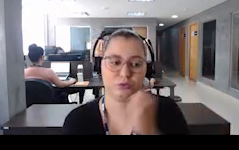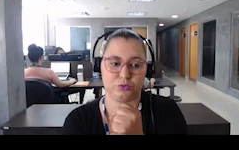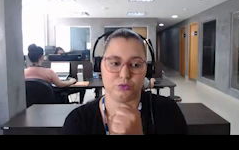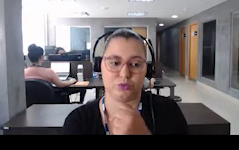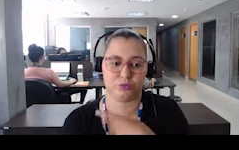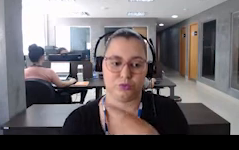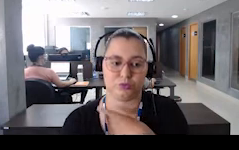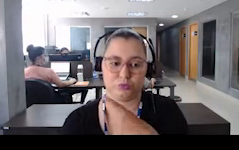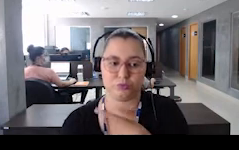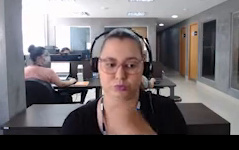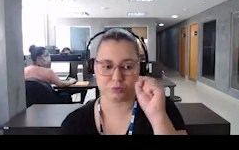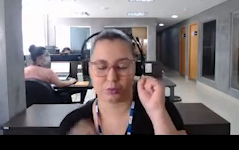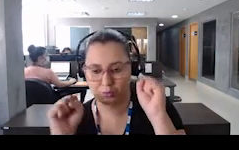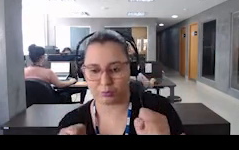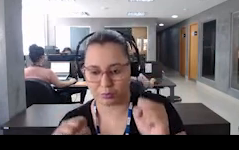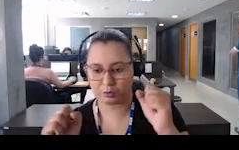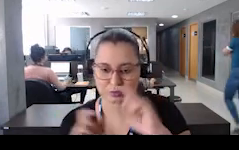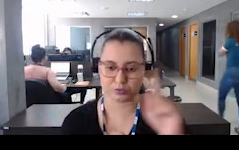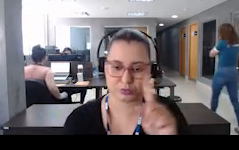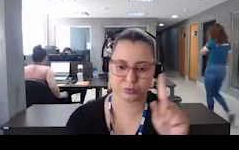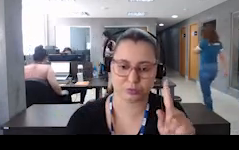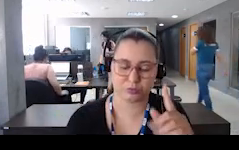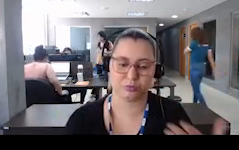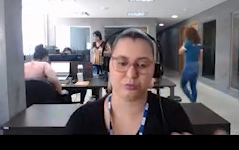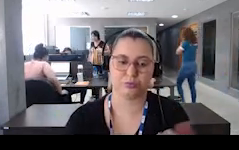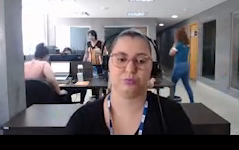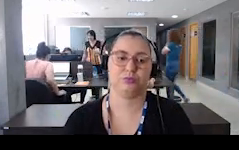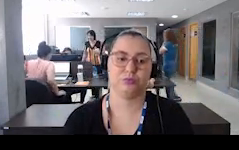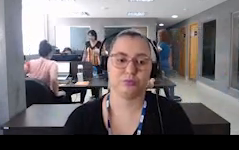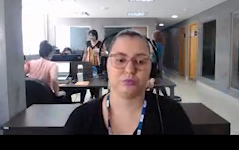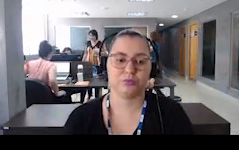gente fez? Qual que é a resposta?